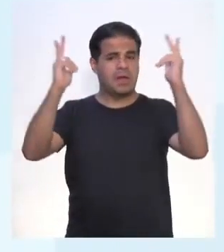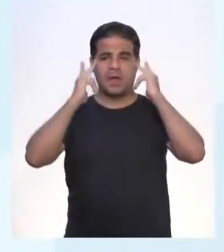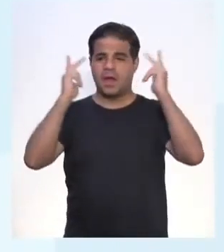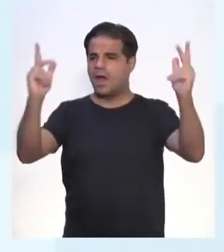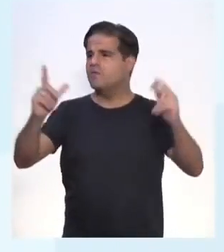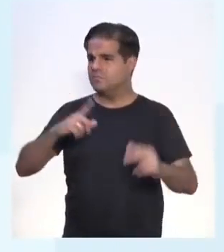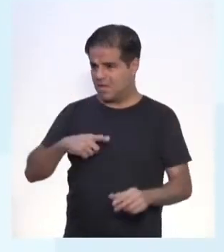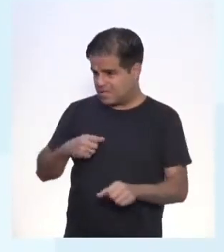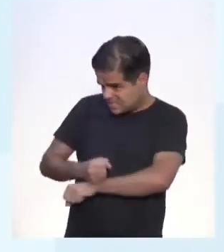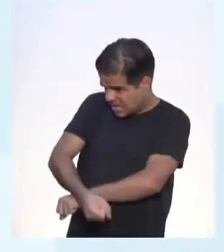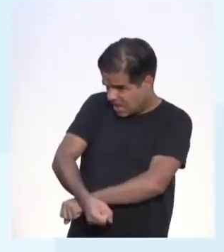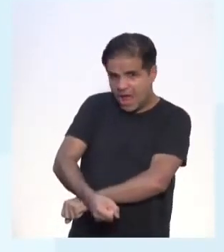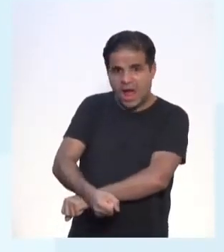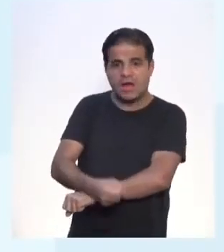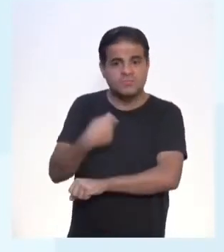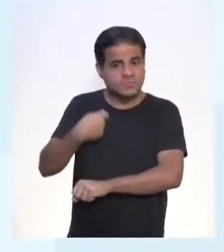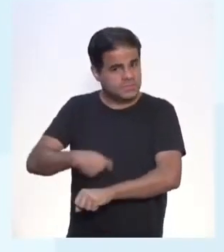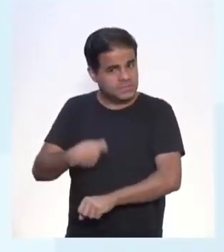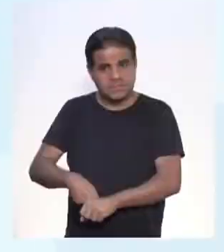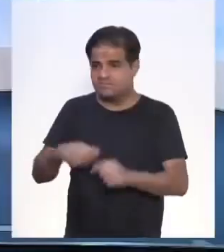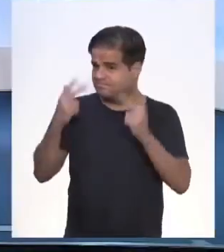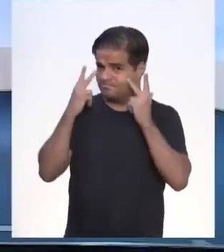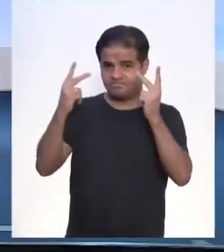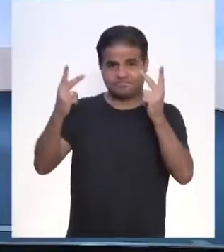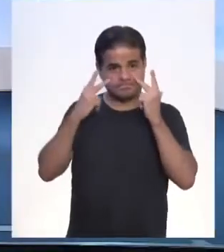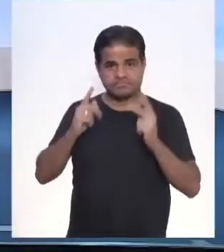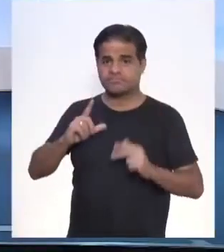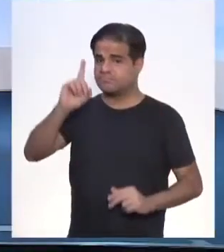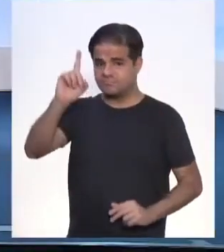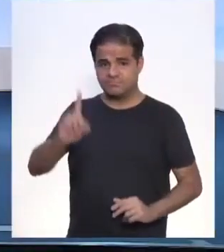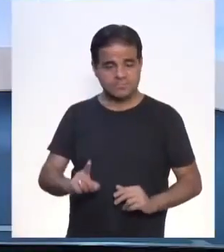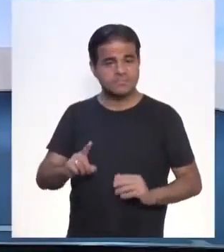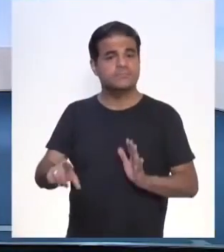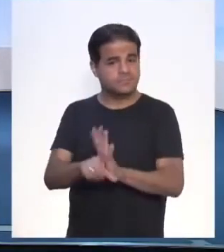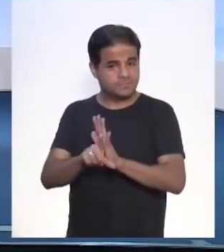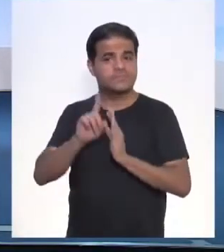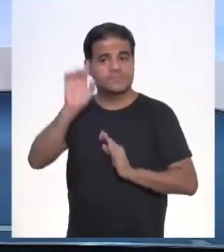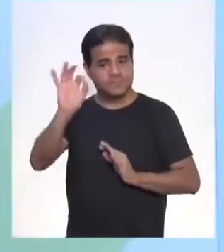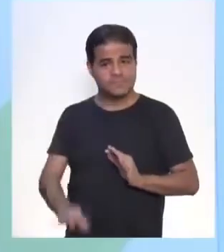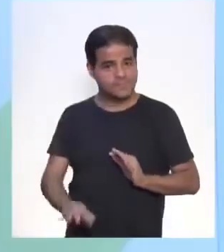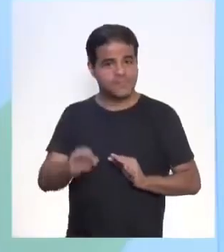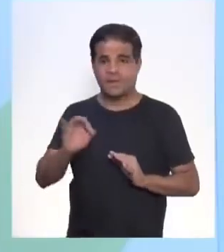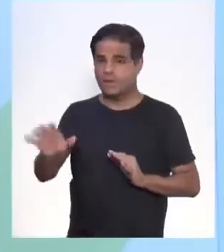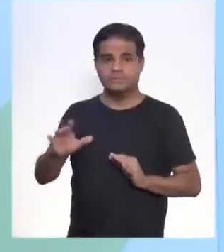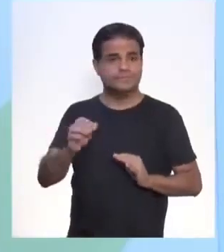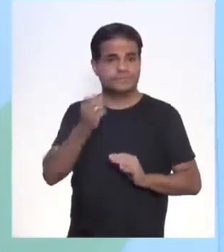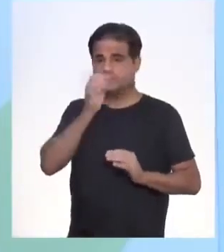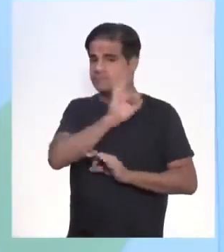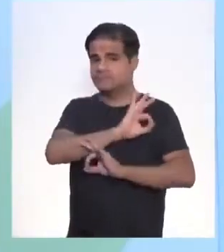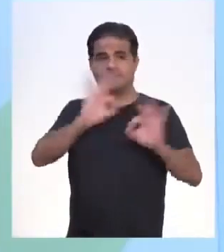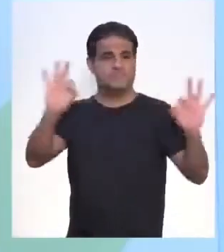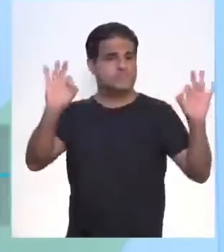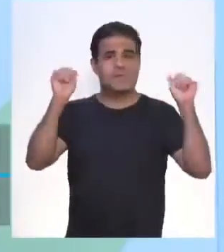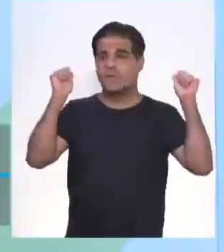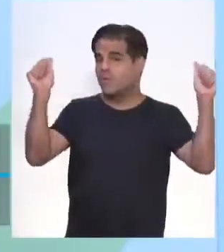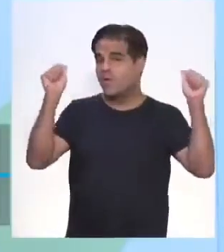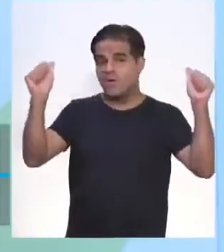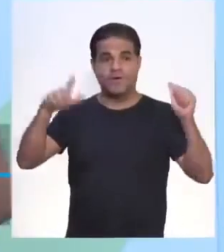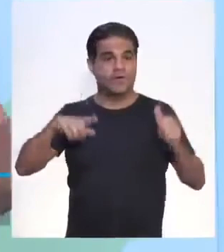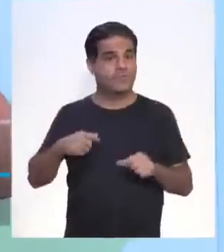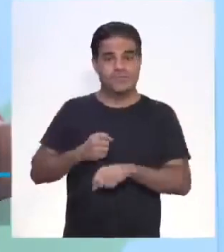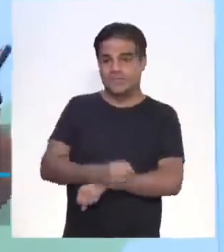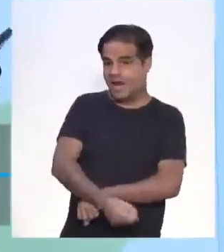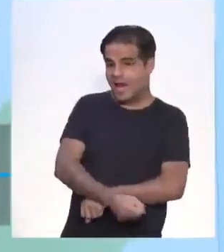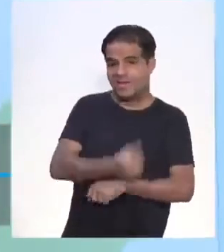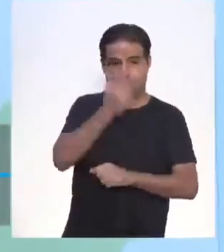tem um escravo, você estava ali, ó, super... Legitimado juridicamente, inclusive. Exato, você estava assim, super no momento. Gente, eu tenho escravo,